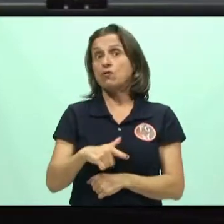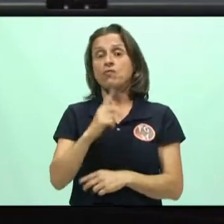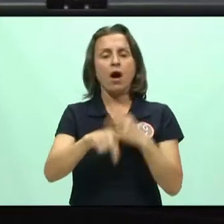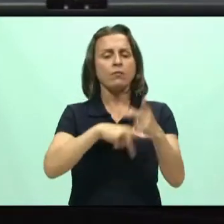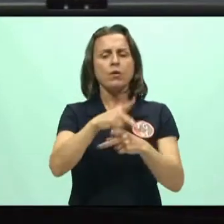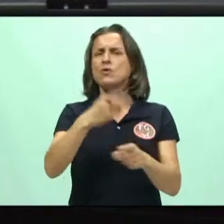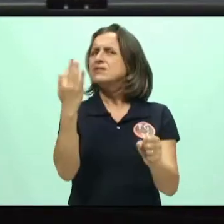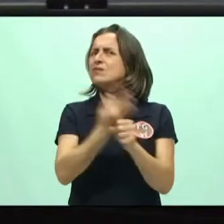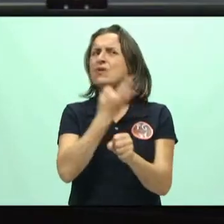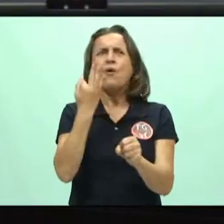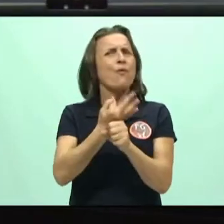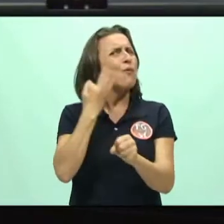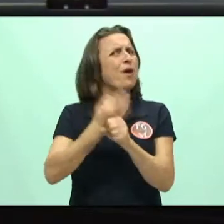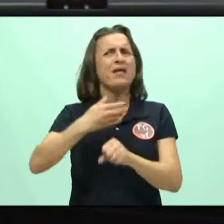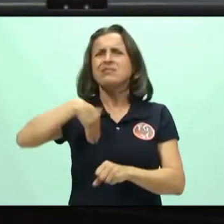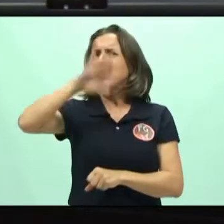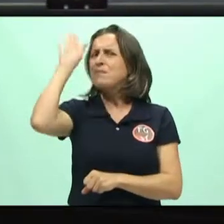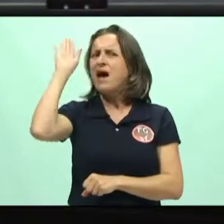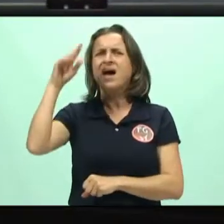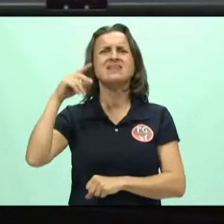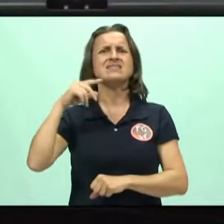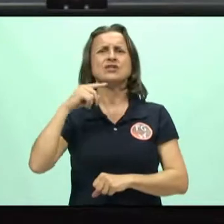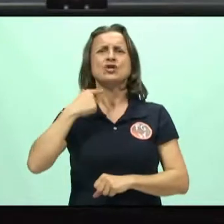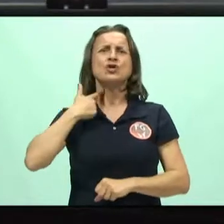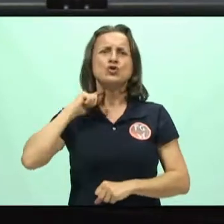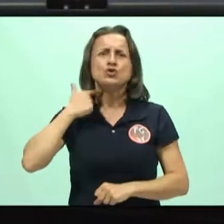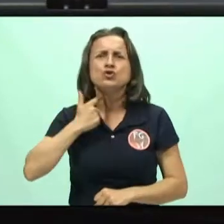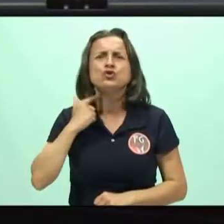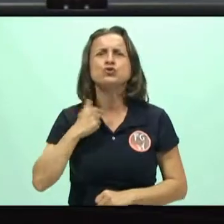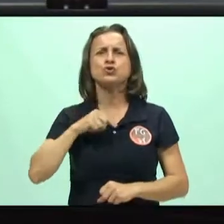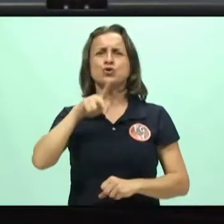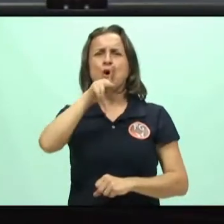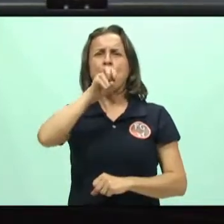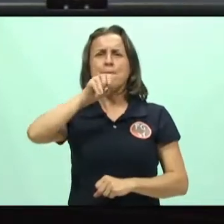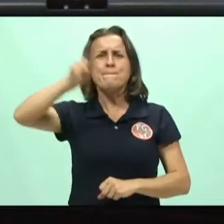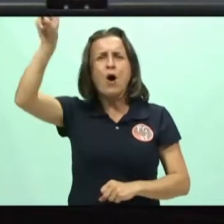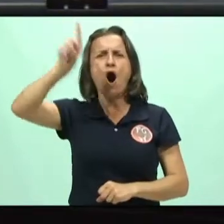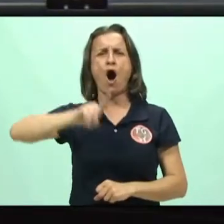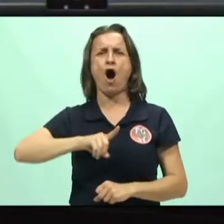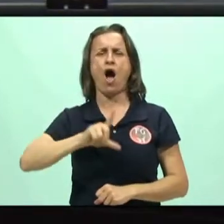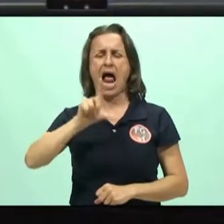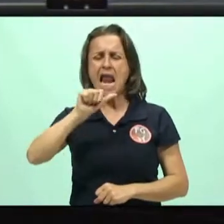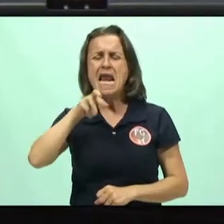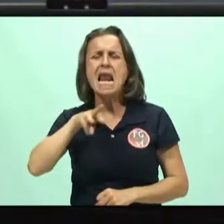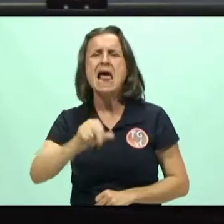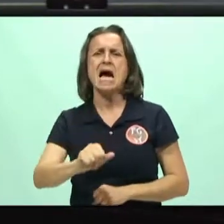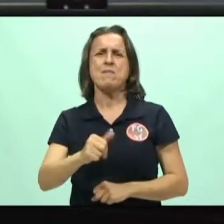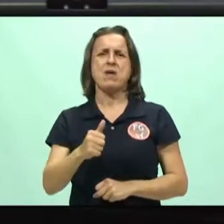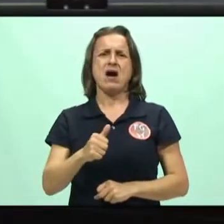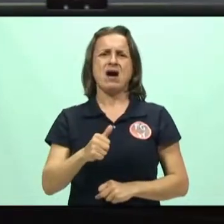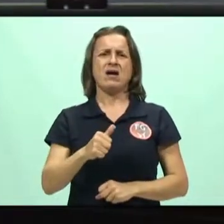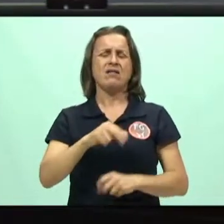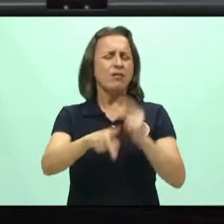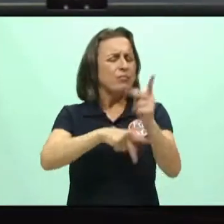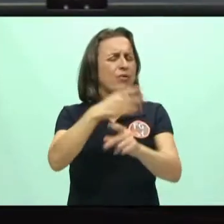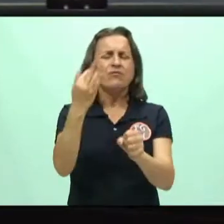a poeira Ela não aguenta mais a lama então assim mas a gente sabe que vai ser